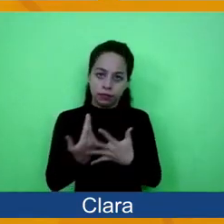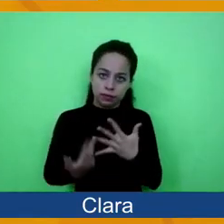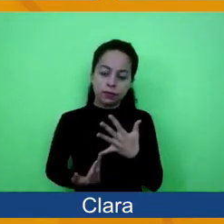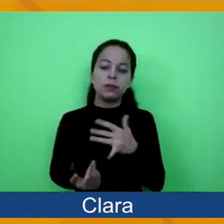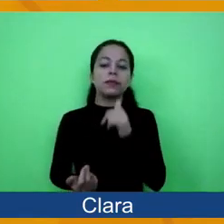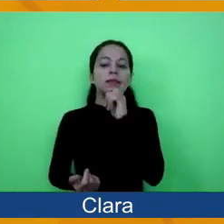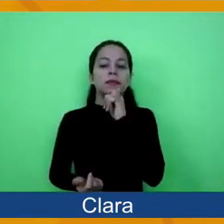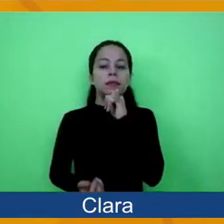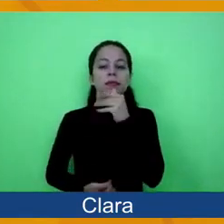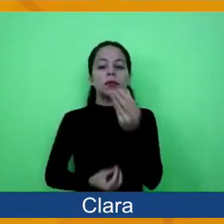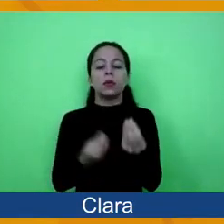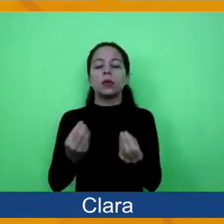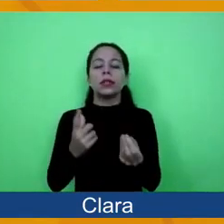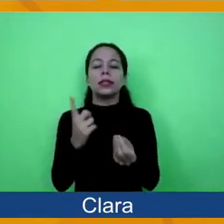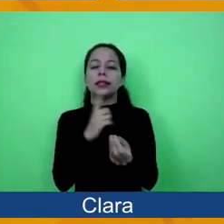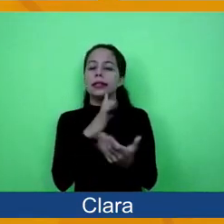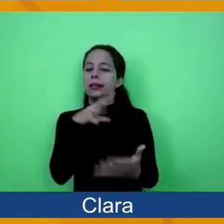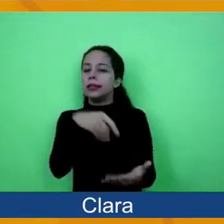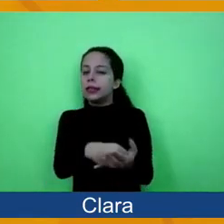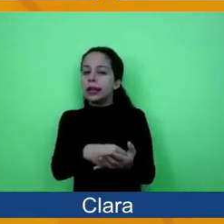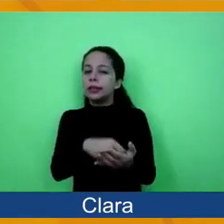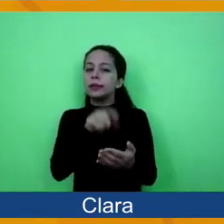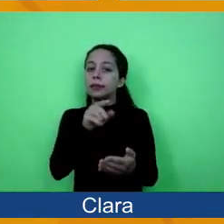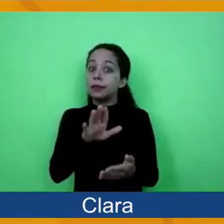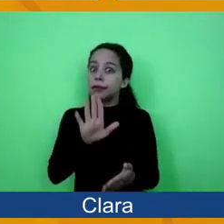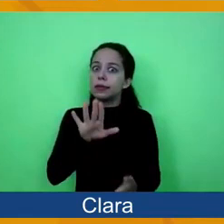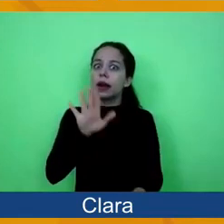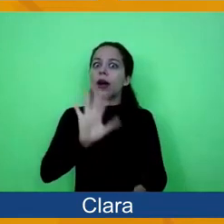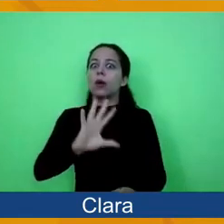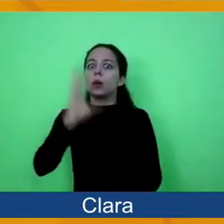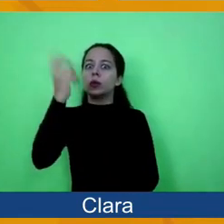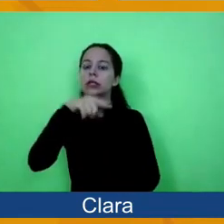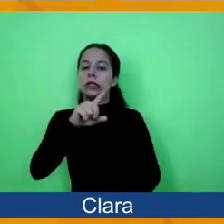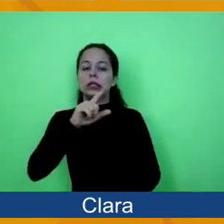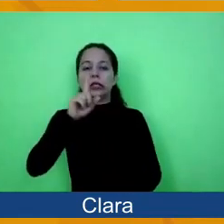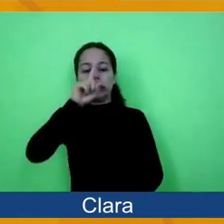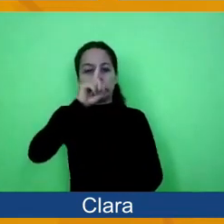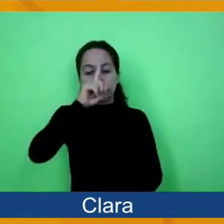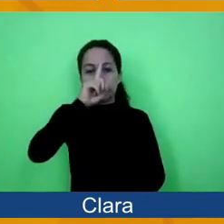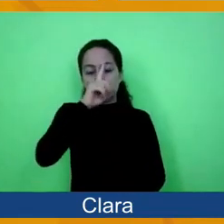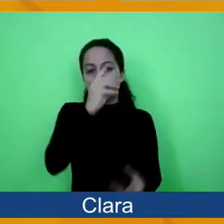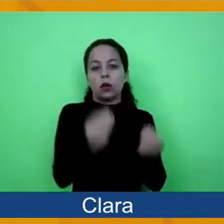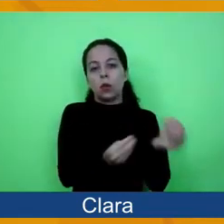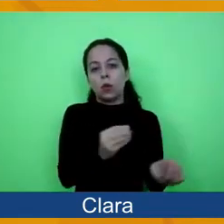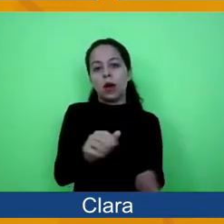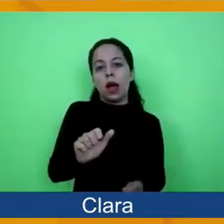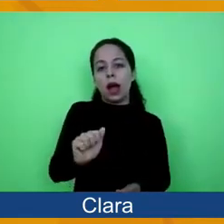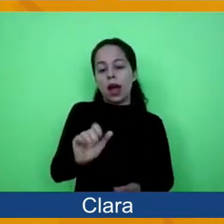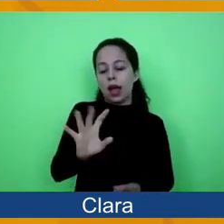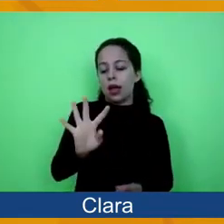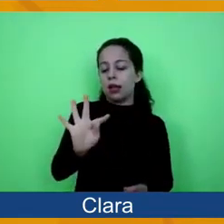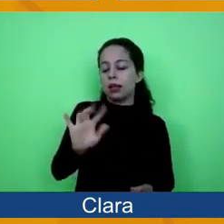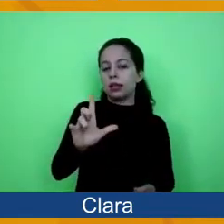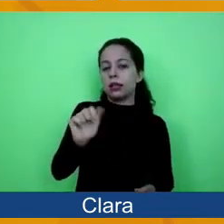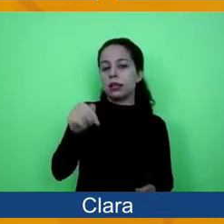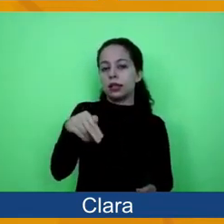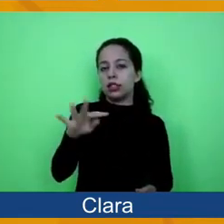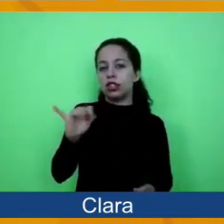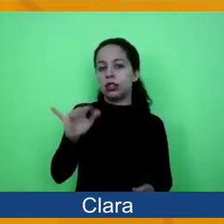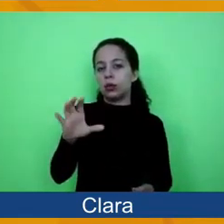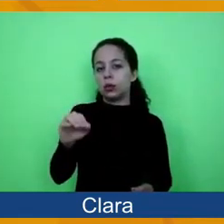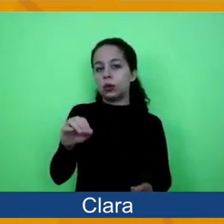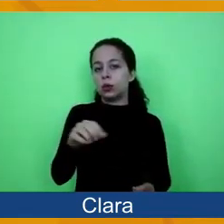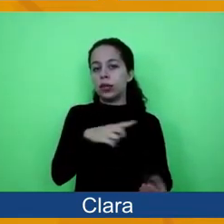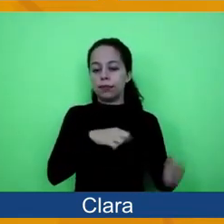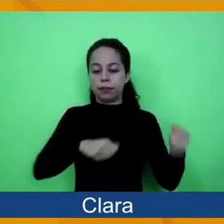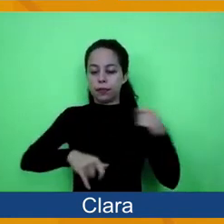Eu mencionei um dos limiares críticos, que é da grande circulação do Atlântico. Olha, infelizmente, ele está próximo de ser atingido.